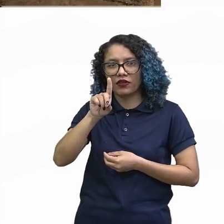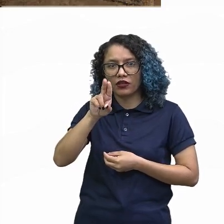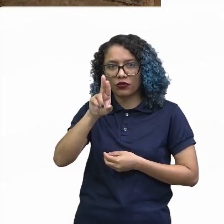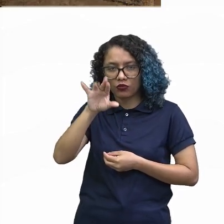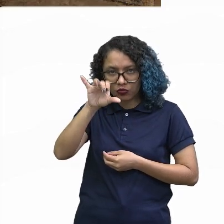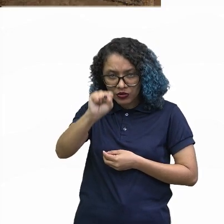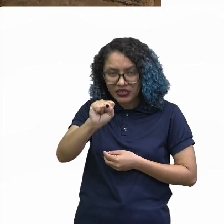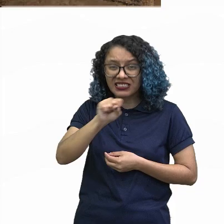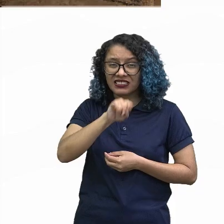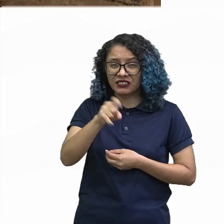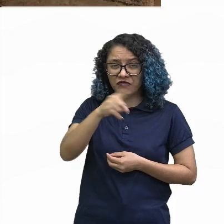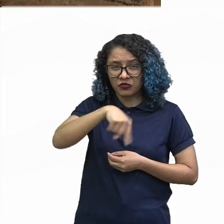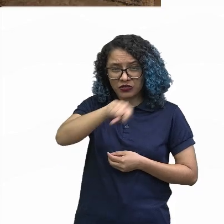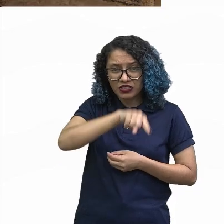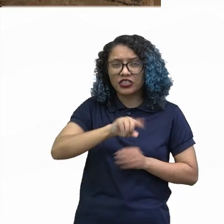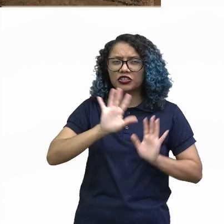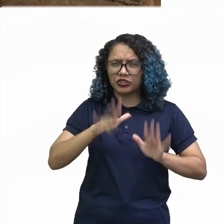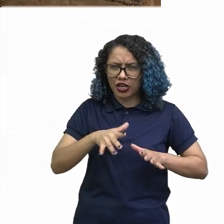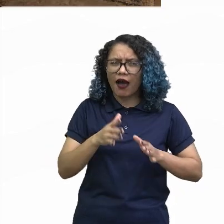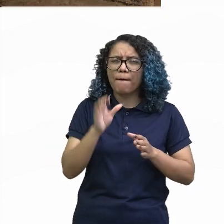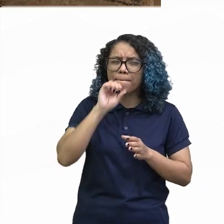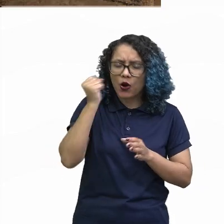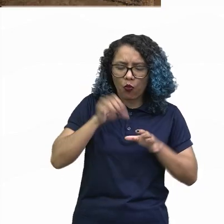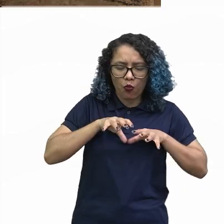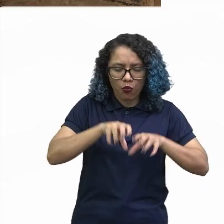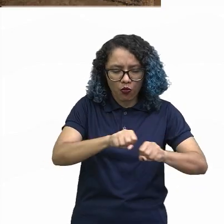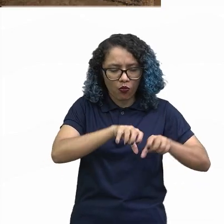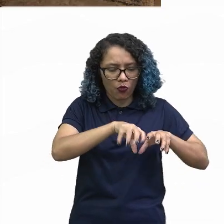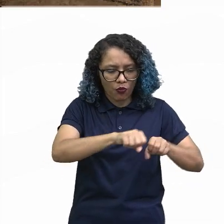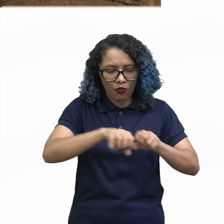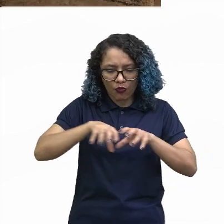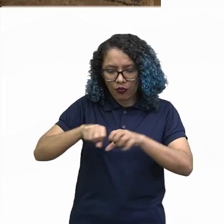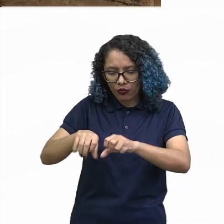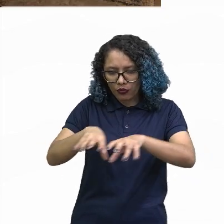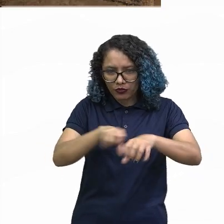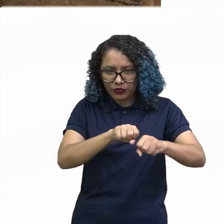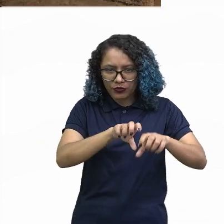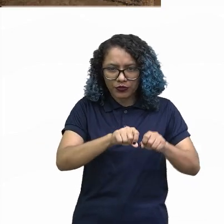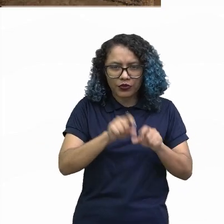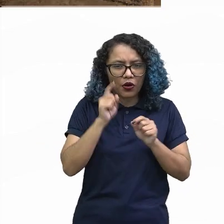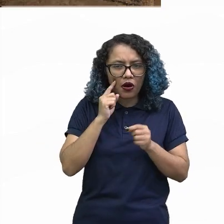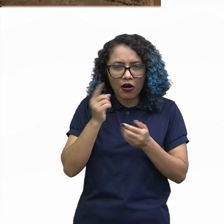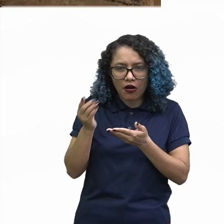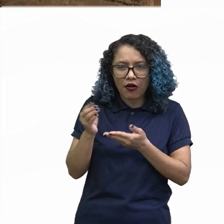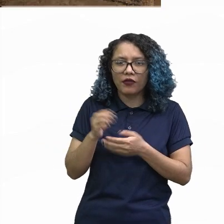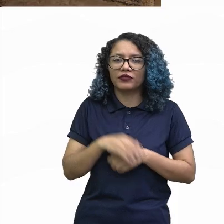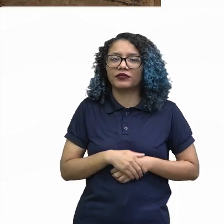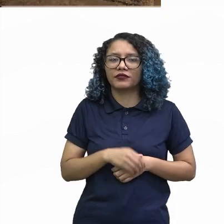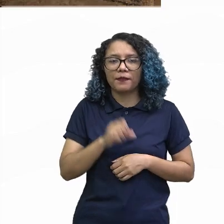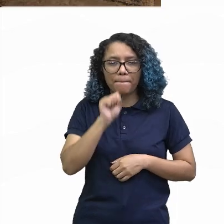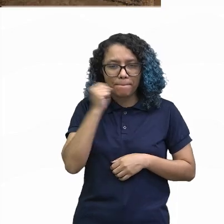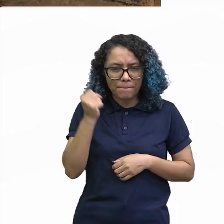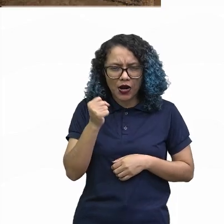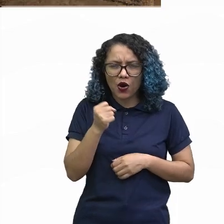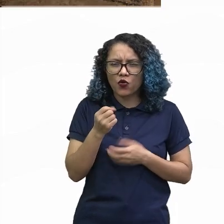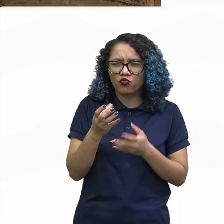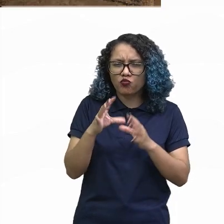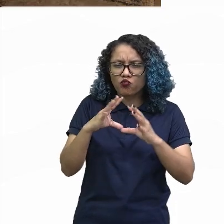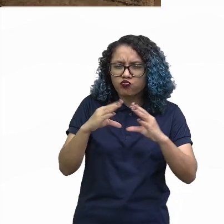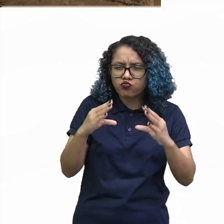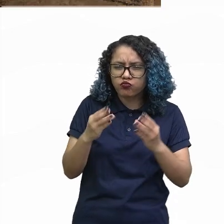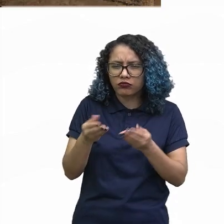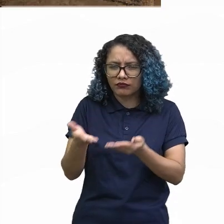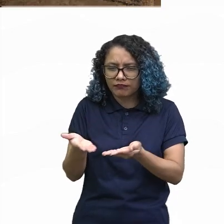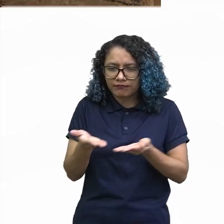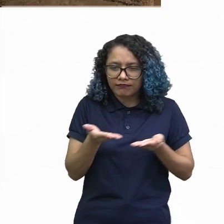um pão aí na sua casa, né, a gente observa aí esse pão fofinho saindo do forno nessa imagem. Mas quando a gente vai produzir